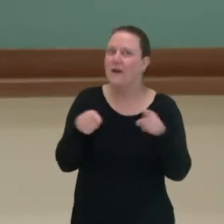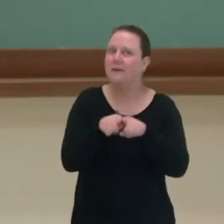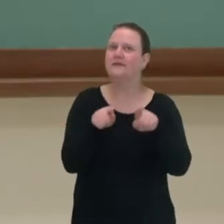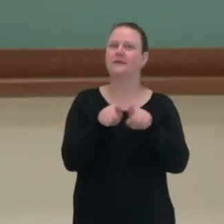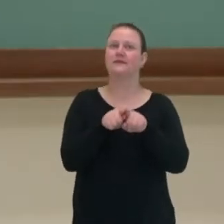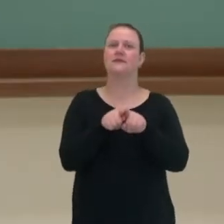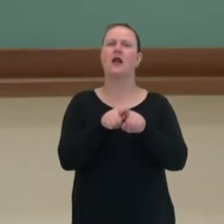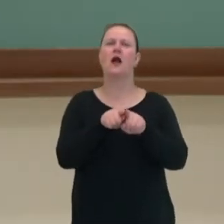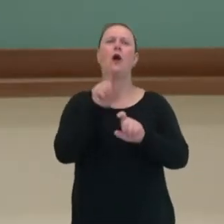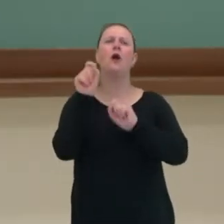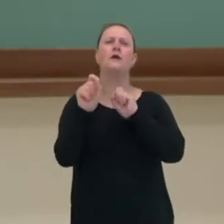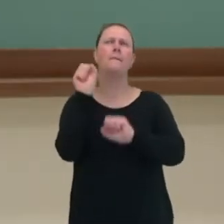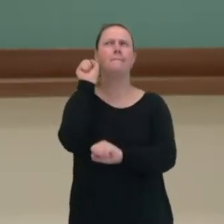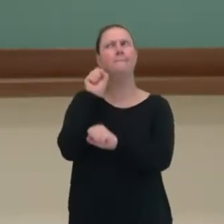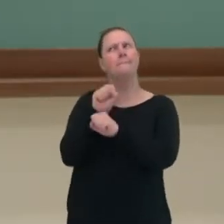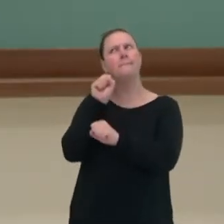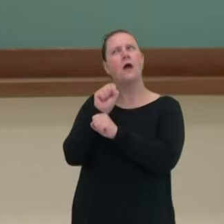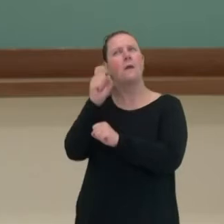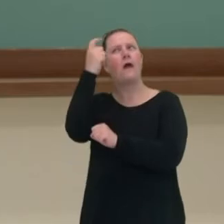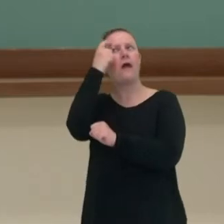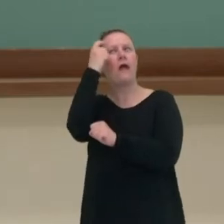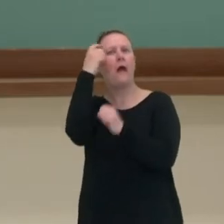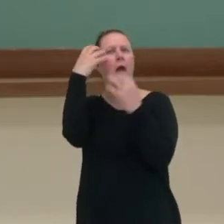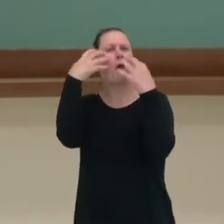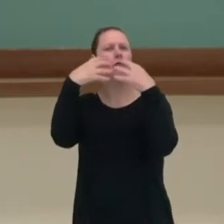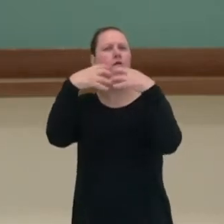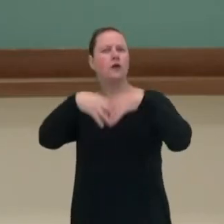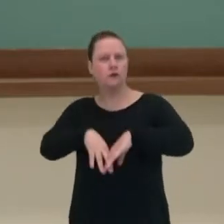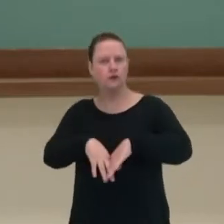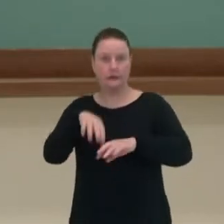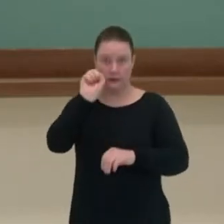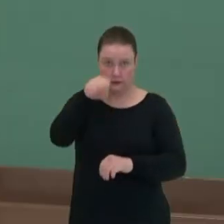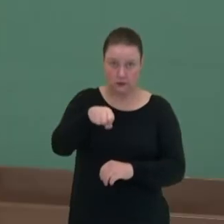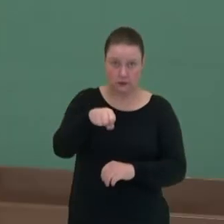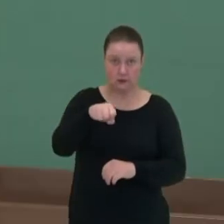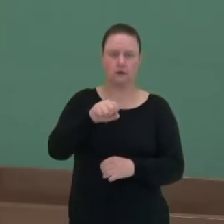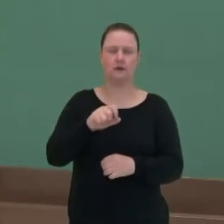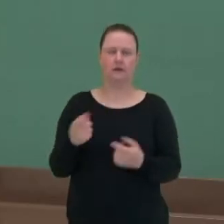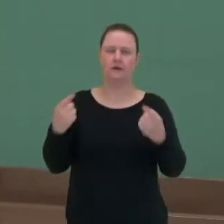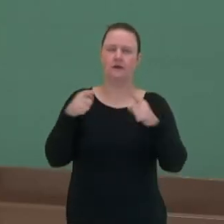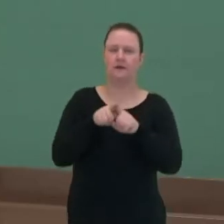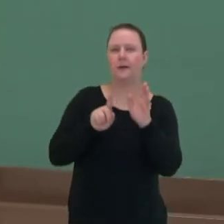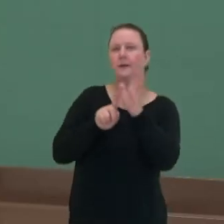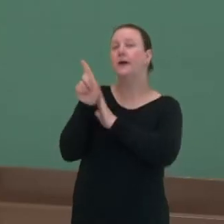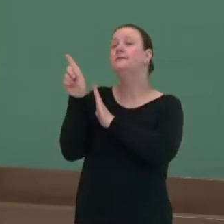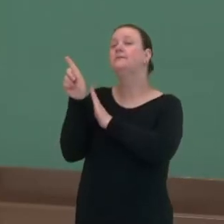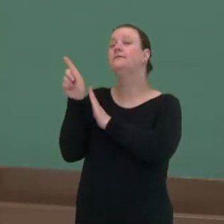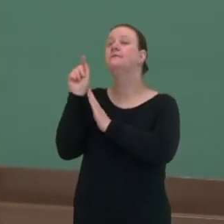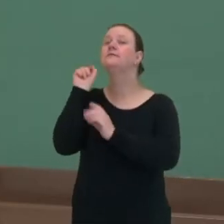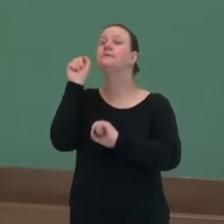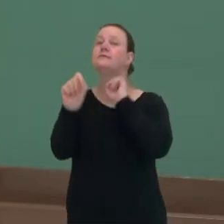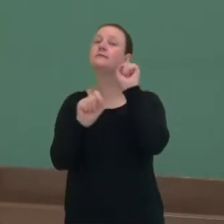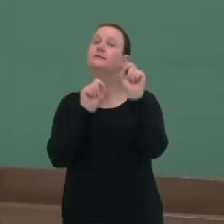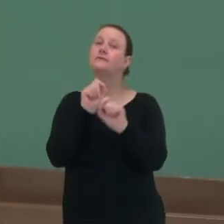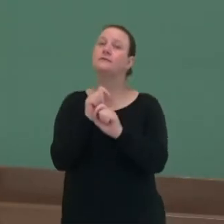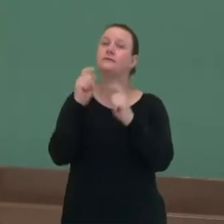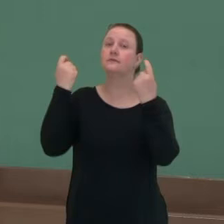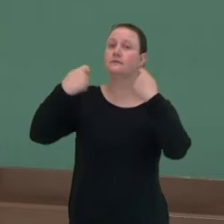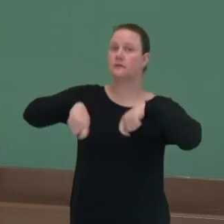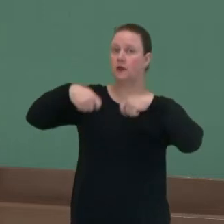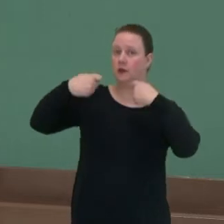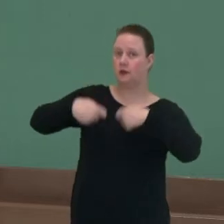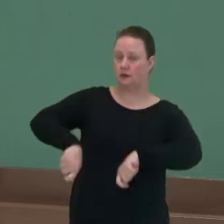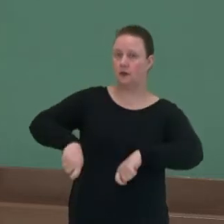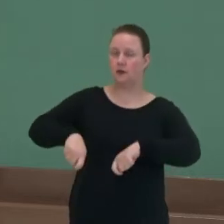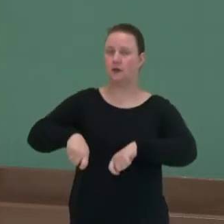Retornamos. E você parou para pensar nesse questionamento? Então vamos voltar para a pergunta. O que é, necessário para